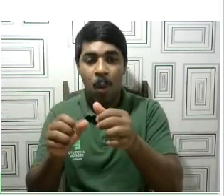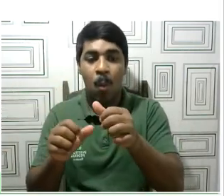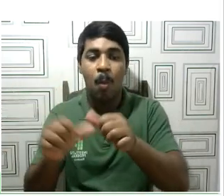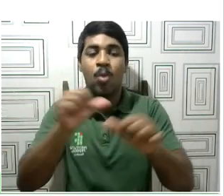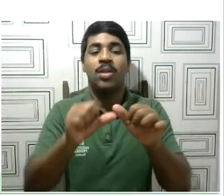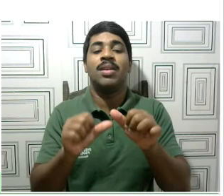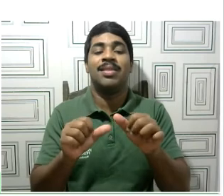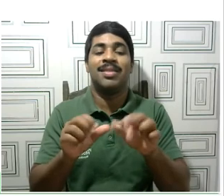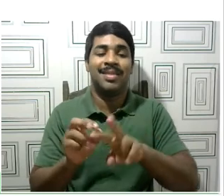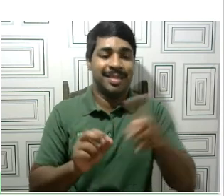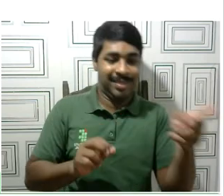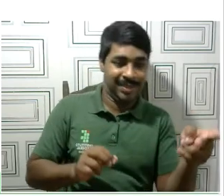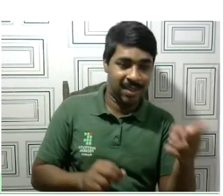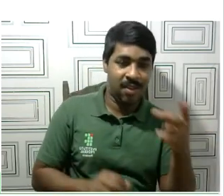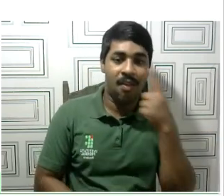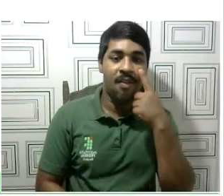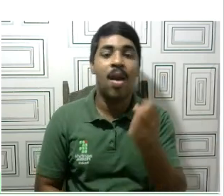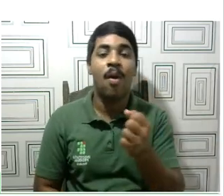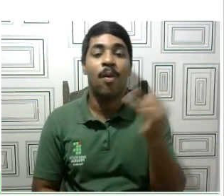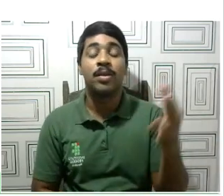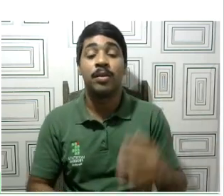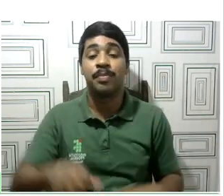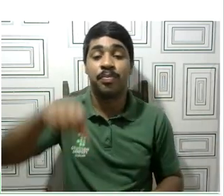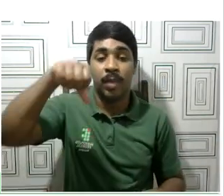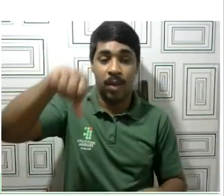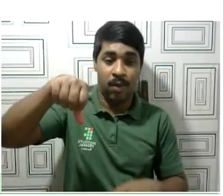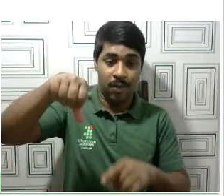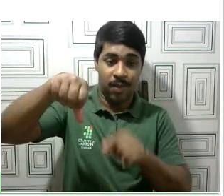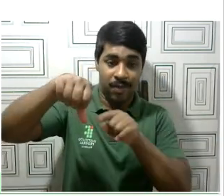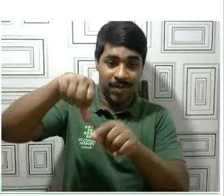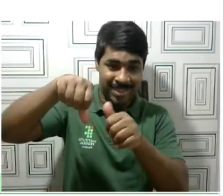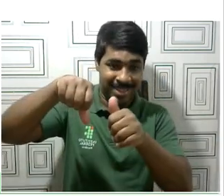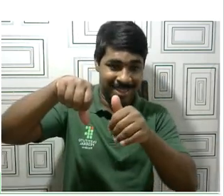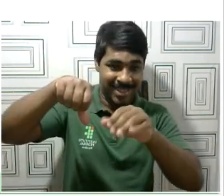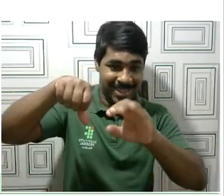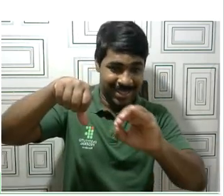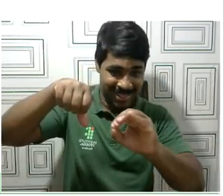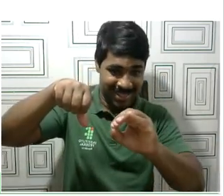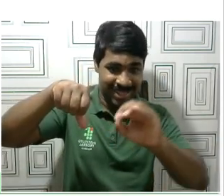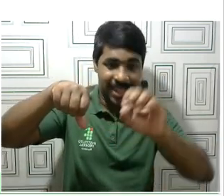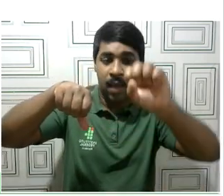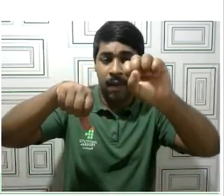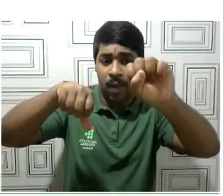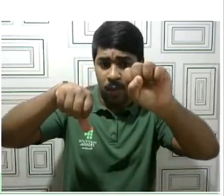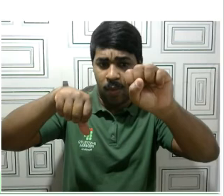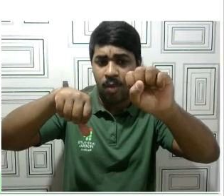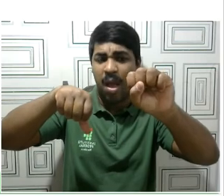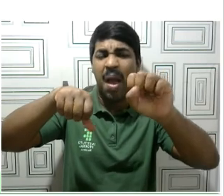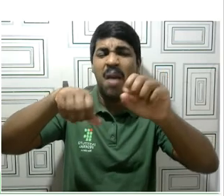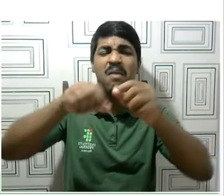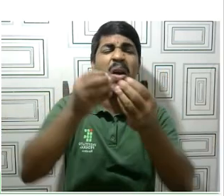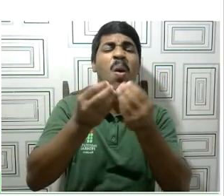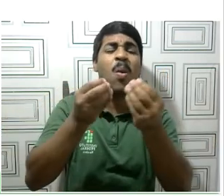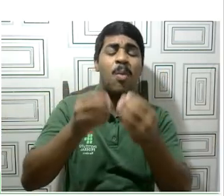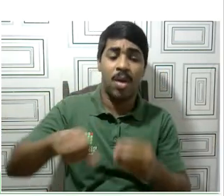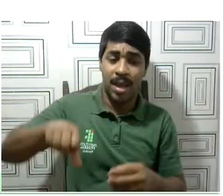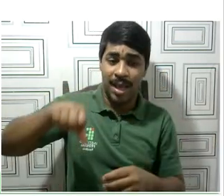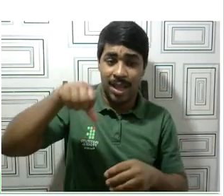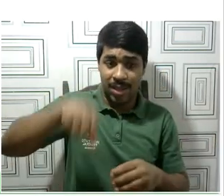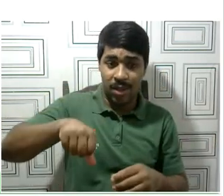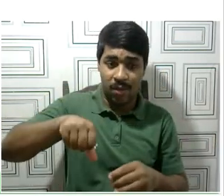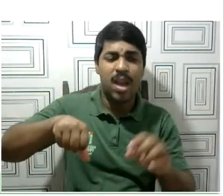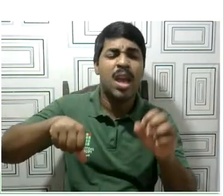3, 4, 5, 6, 7, 8. Você colocaria 8, 0, porque aqui em cima ó, tem 8, tá? Então, recapitulando, toda vez que a